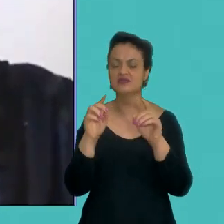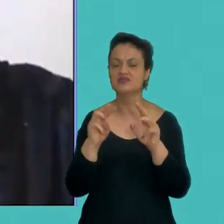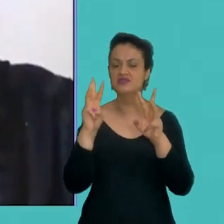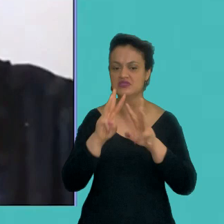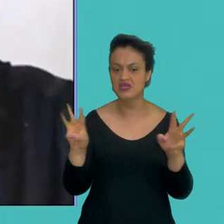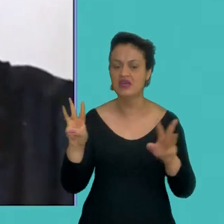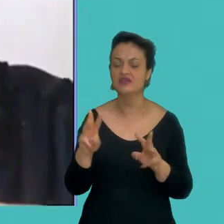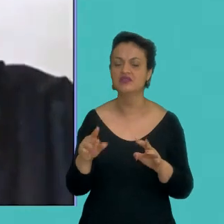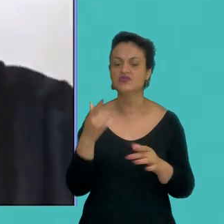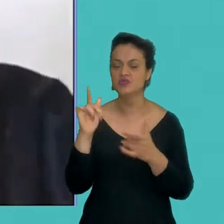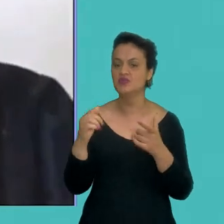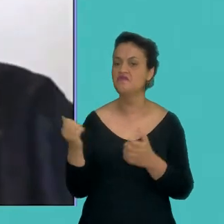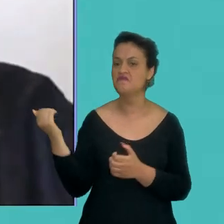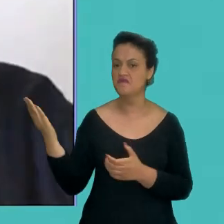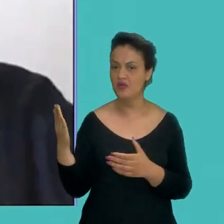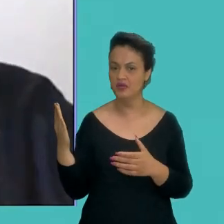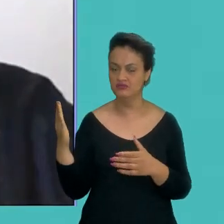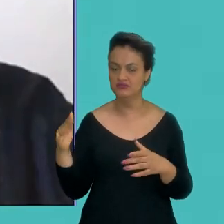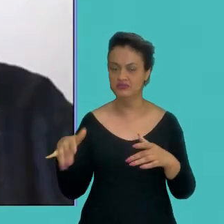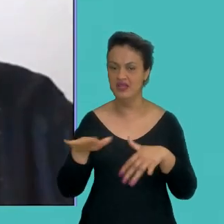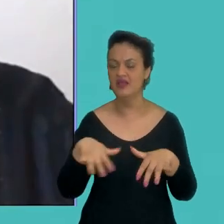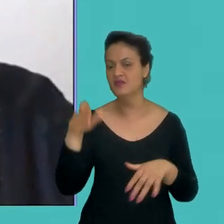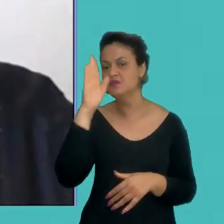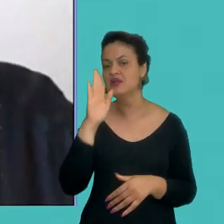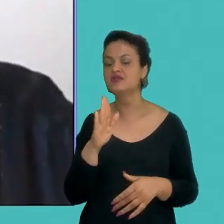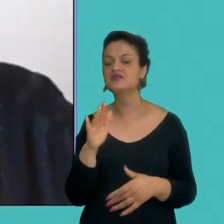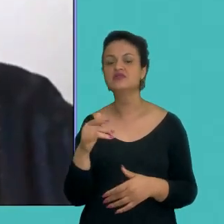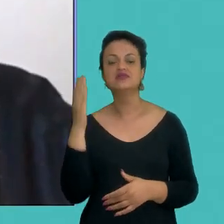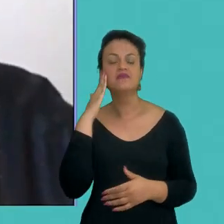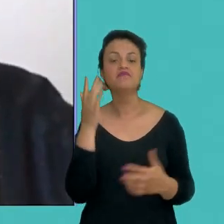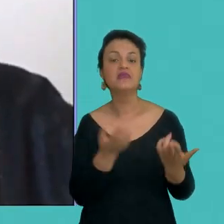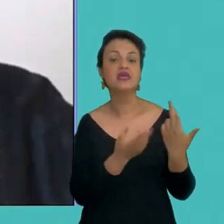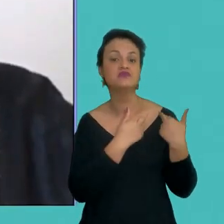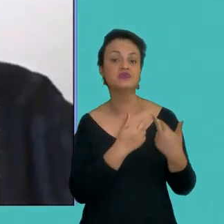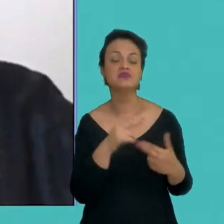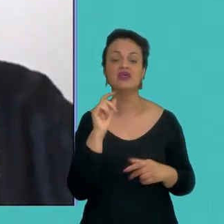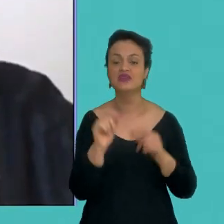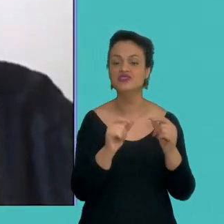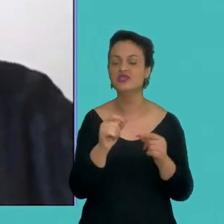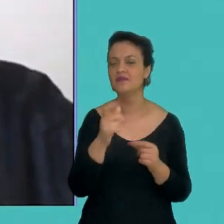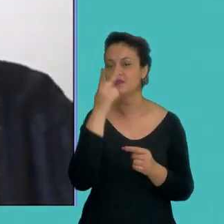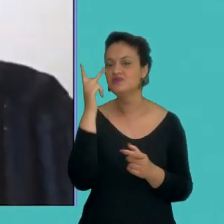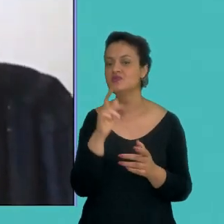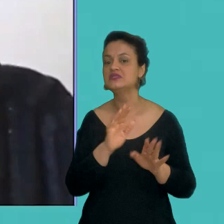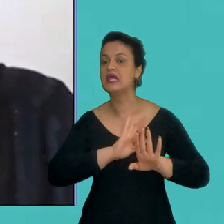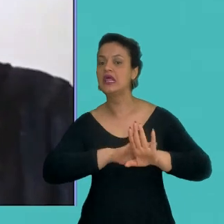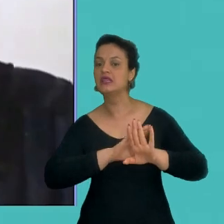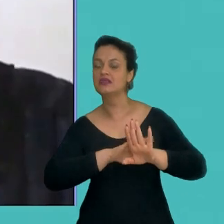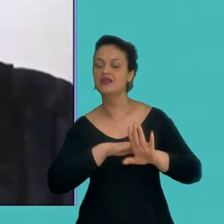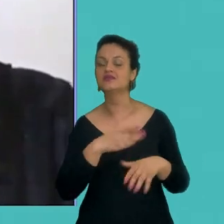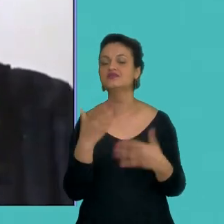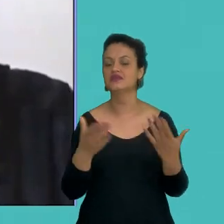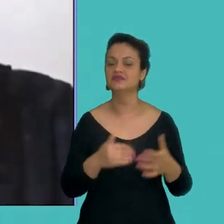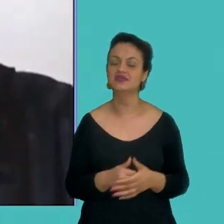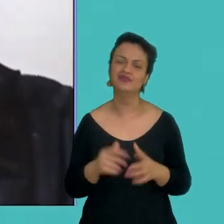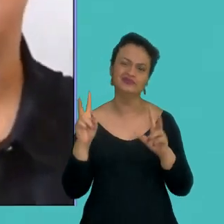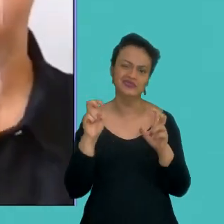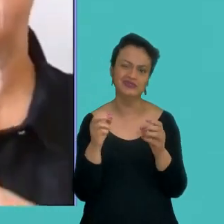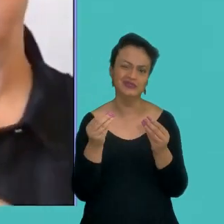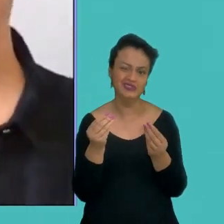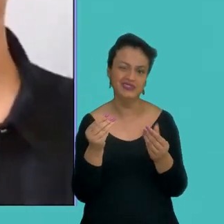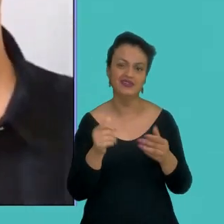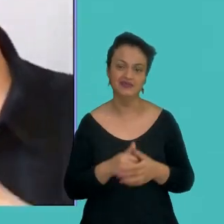de sites de hospedagem até fora do território brasileiro? Como responsabilizar civil e criminalmente fantasmas? É uma